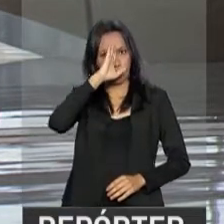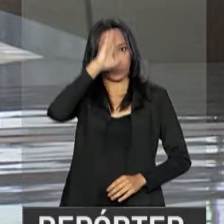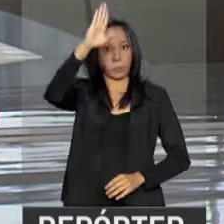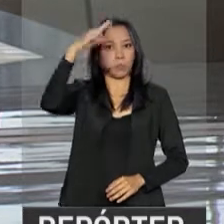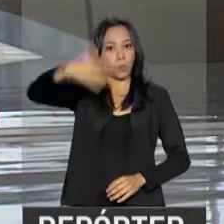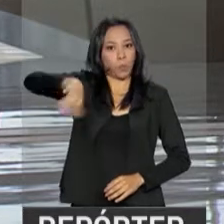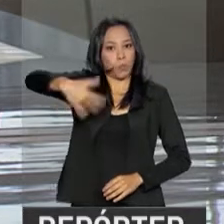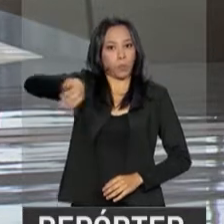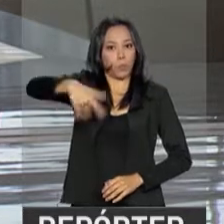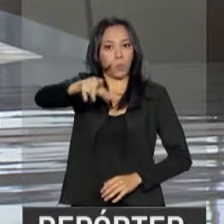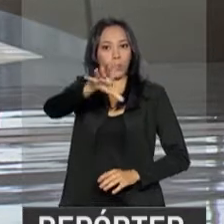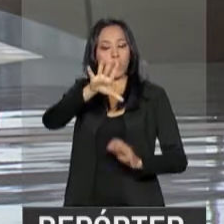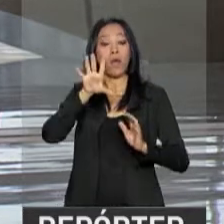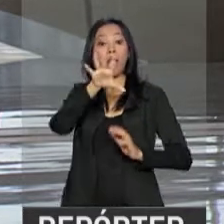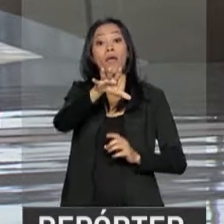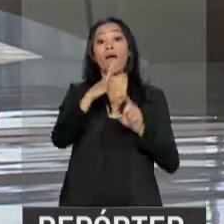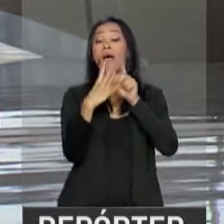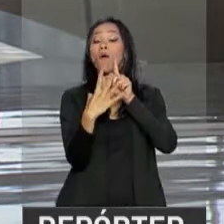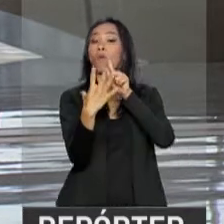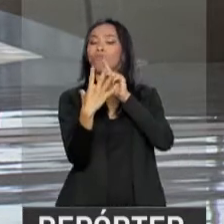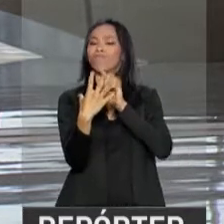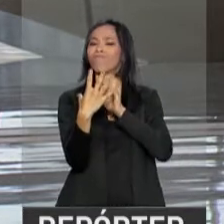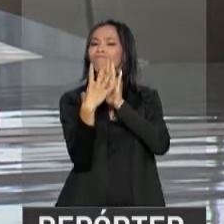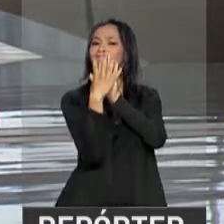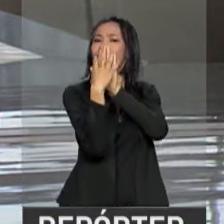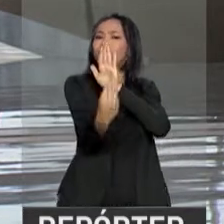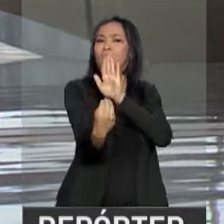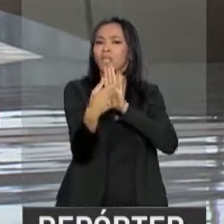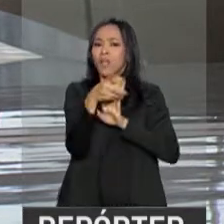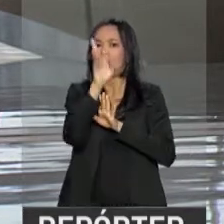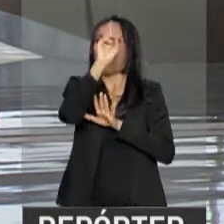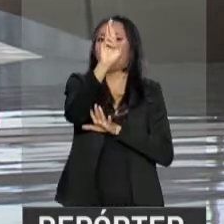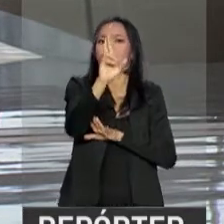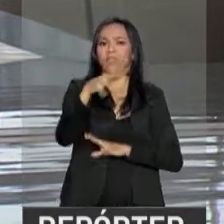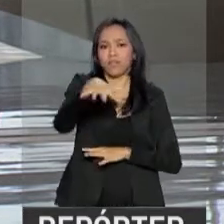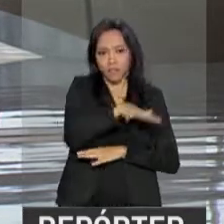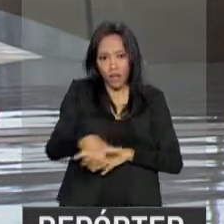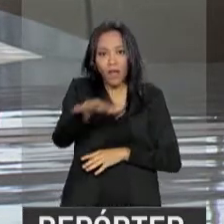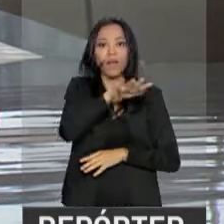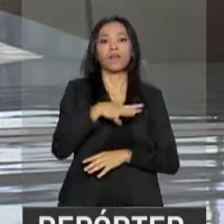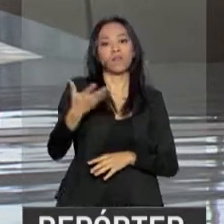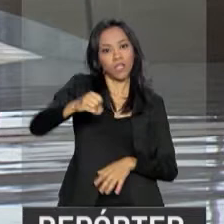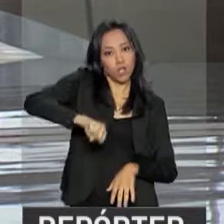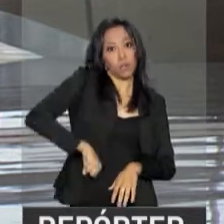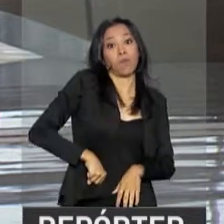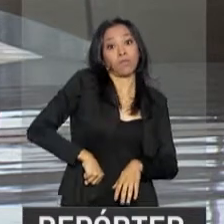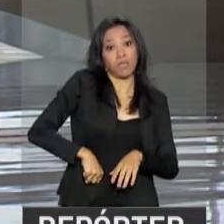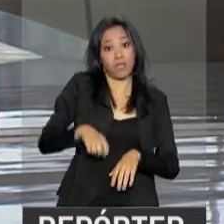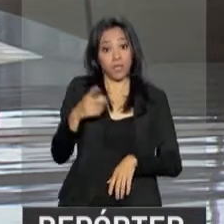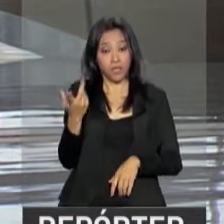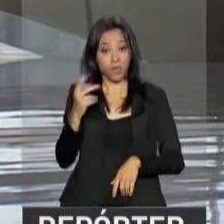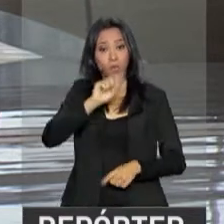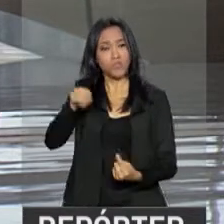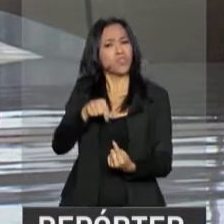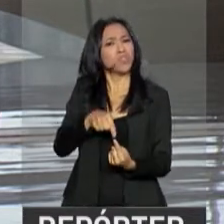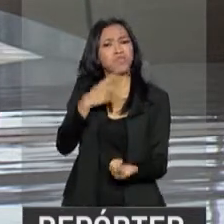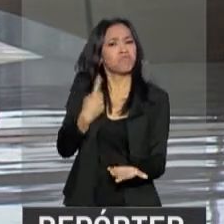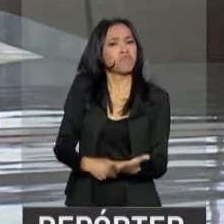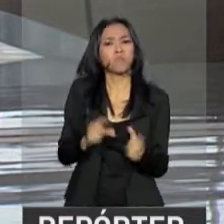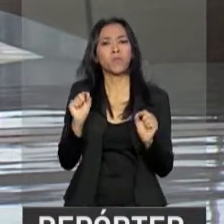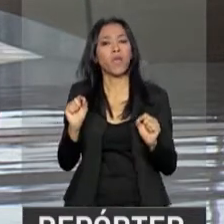da diplomacia brasileira os diplomatas são pessoas encarregadas de defender os interesses de um país